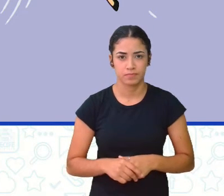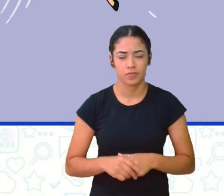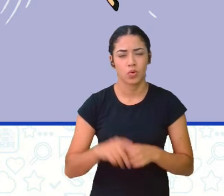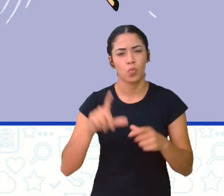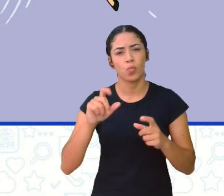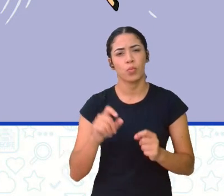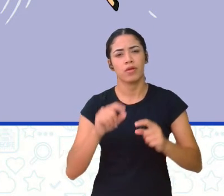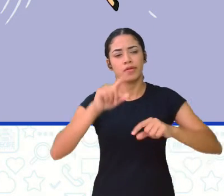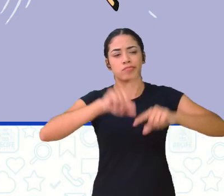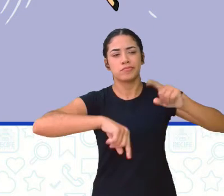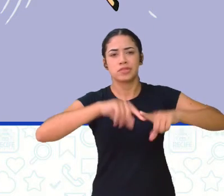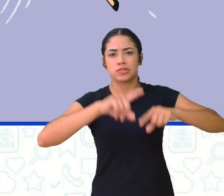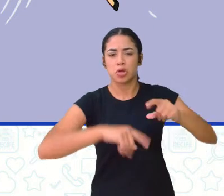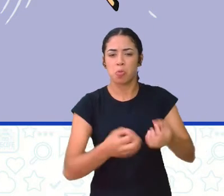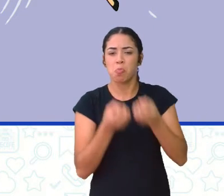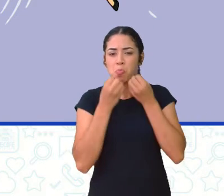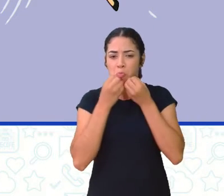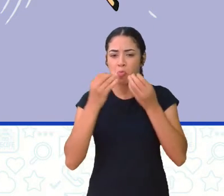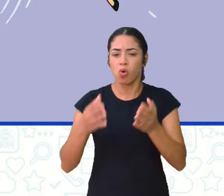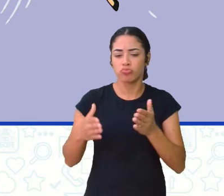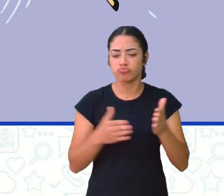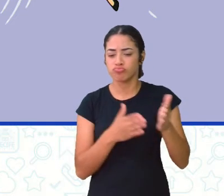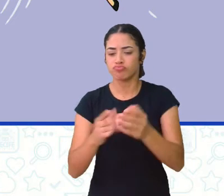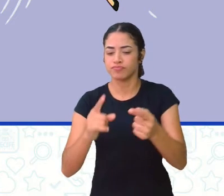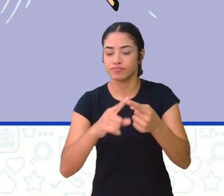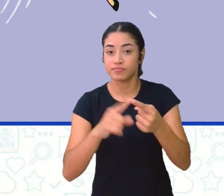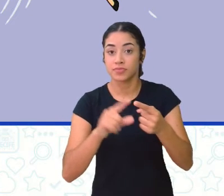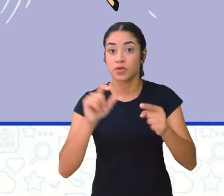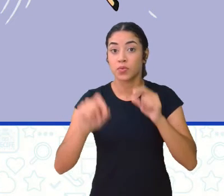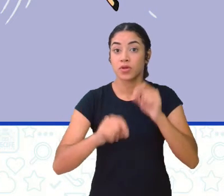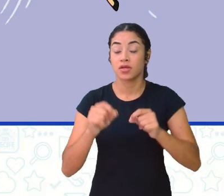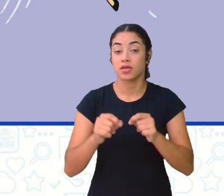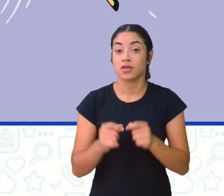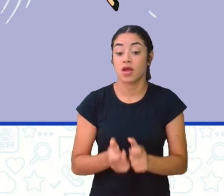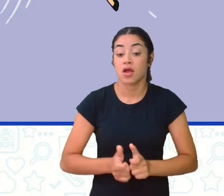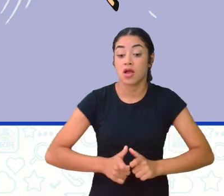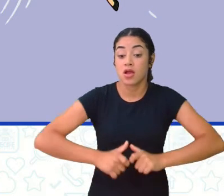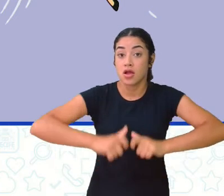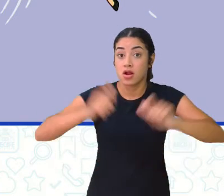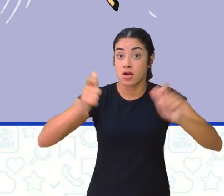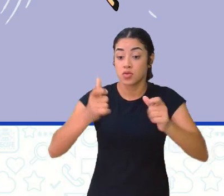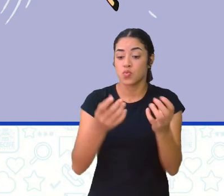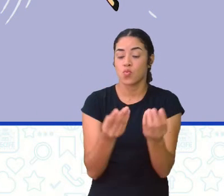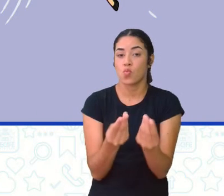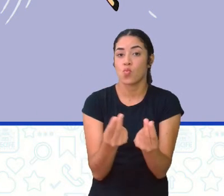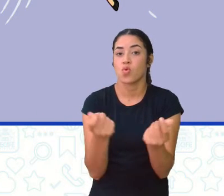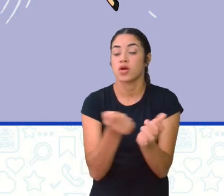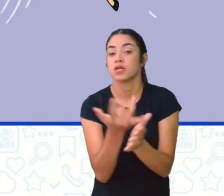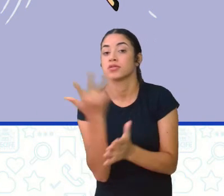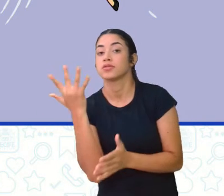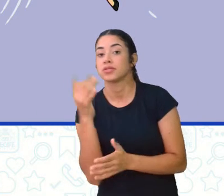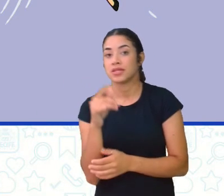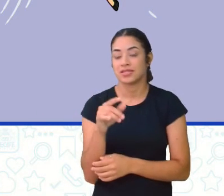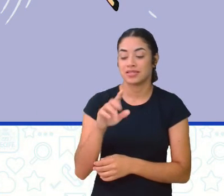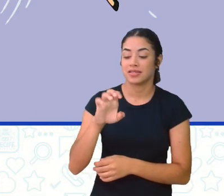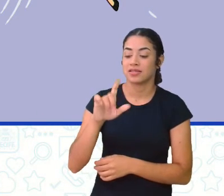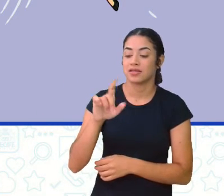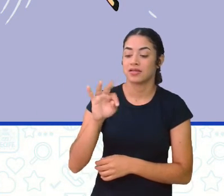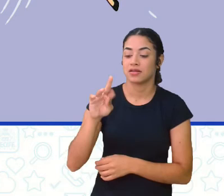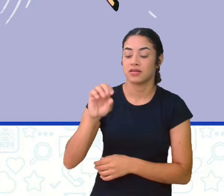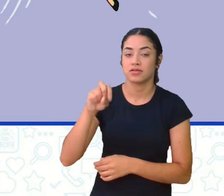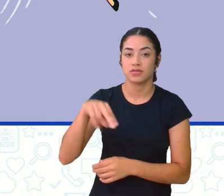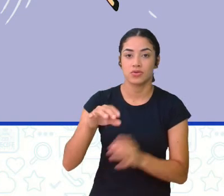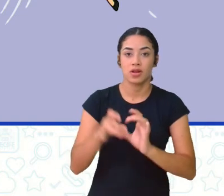torna um material bom condutor elétrico é a grande quantidade de elétrons livres que ele apresenta à